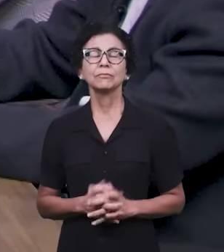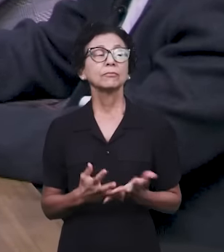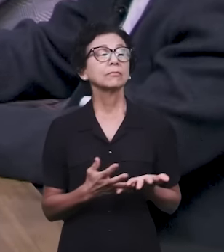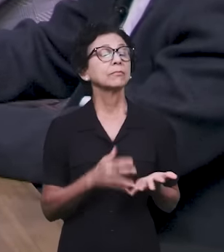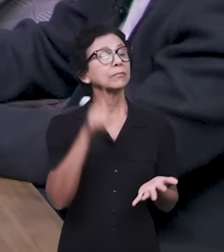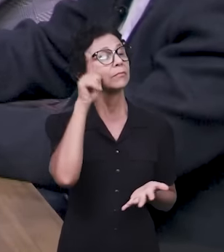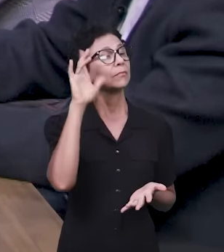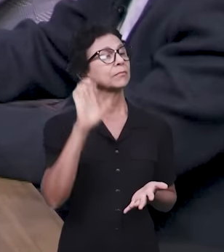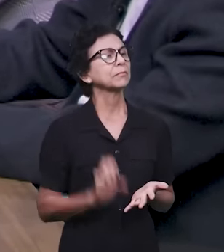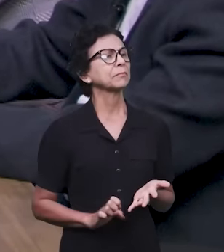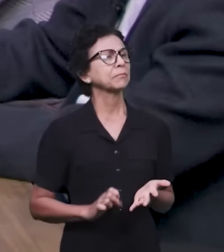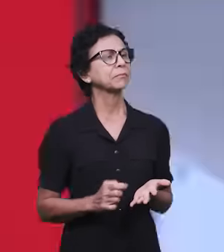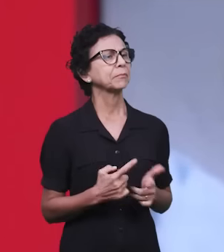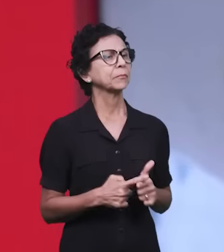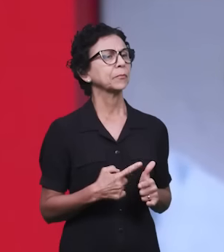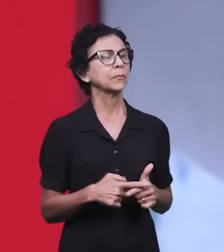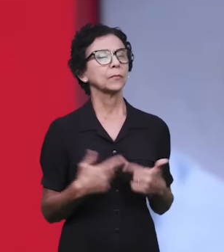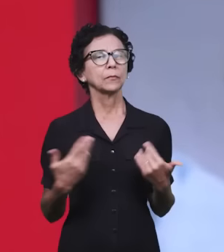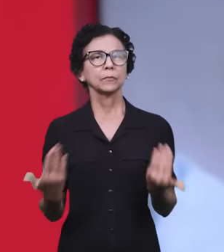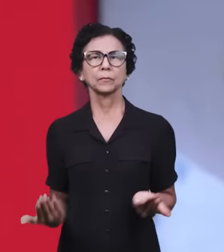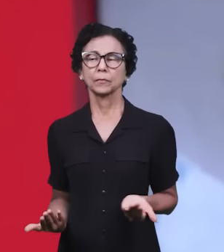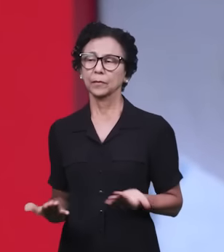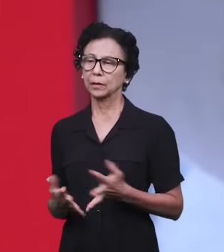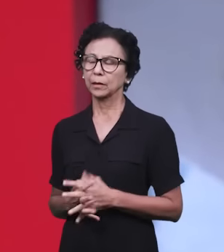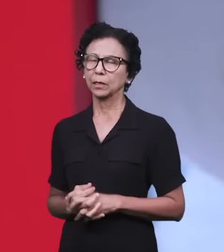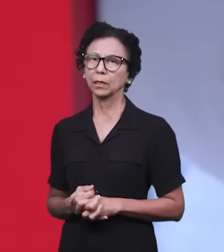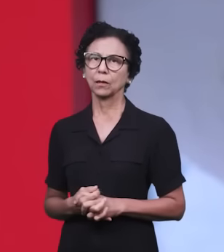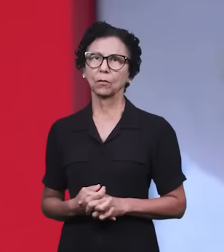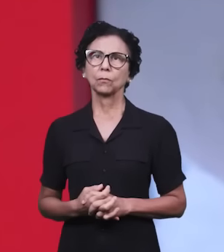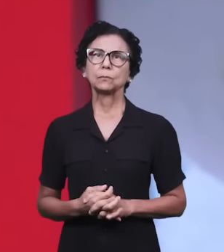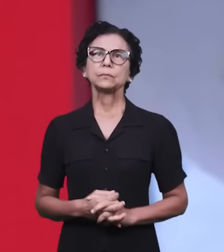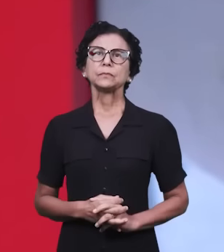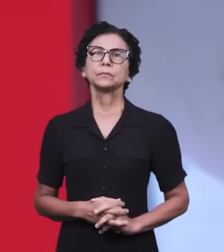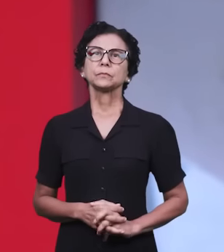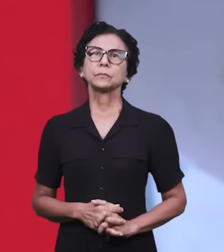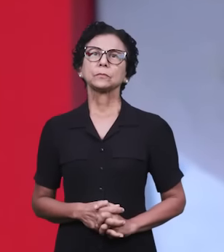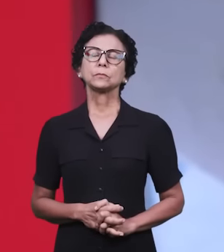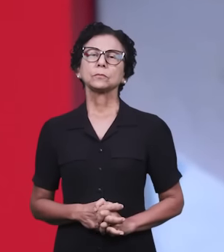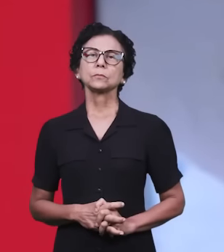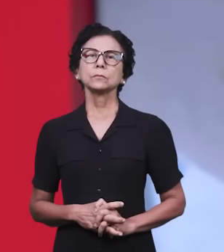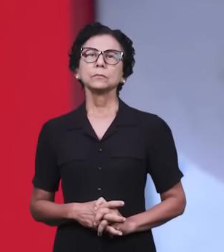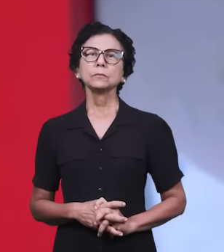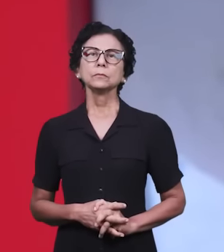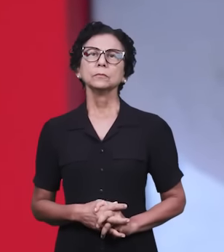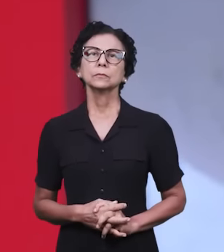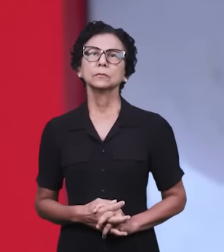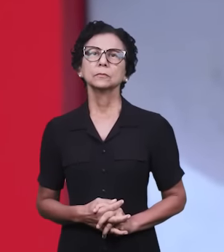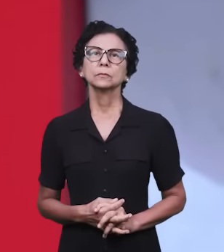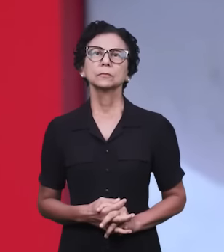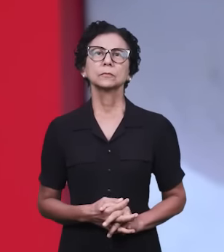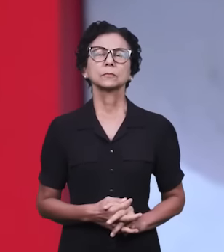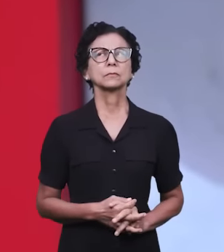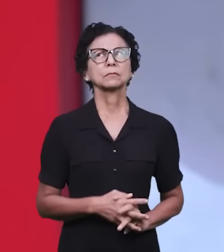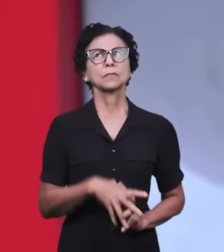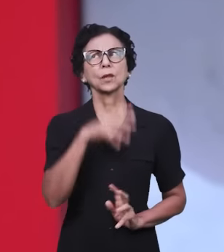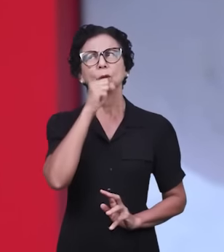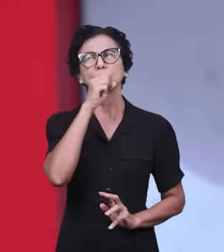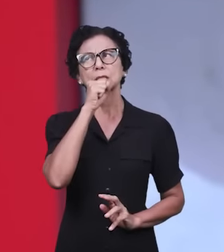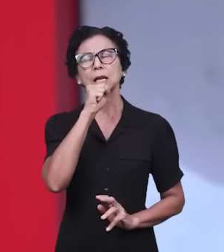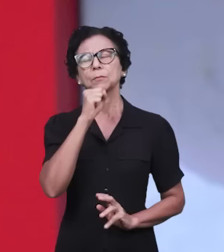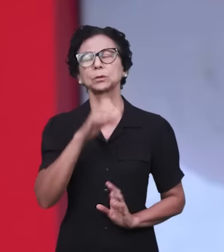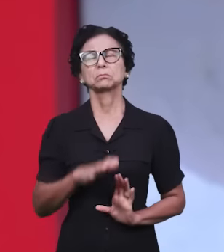sábado? Bom, na verdade, a pergunta, não sei se o assistente, o ouvinte guarda o sábado aí, mas eu